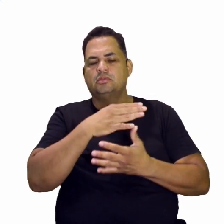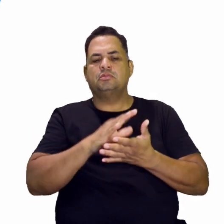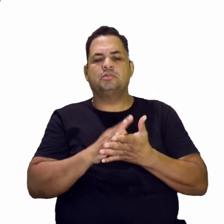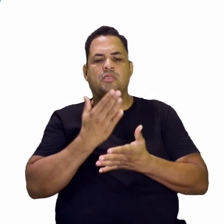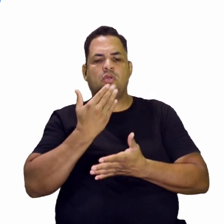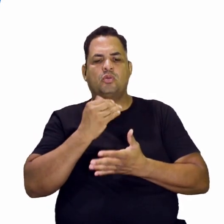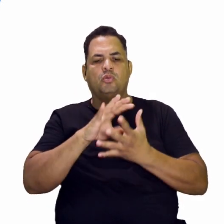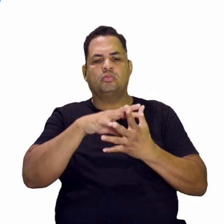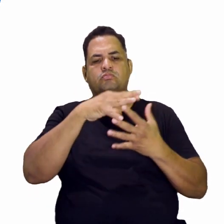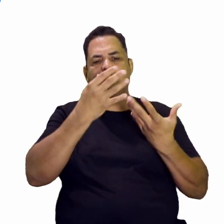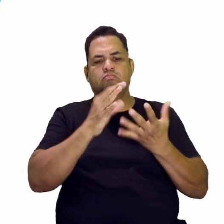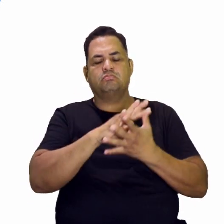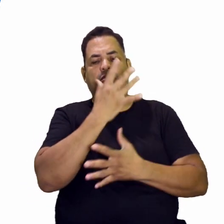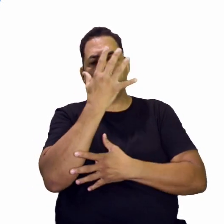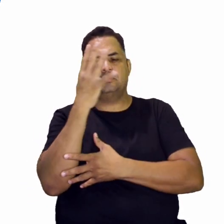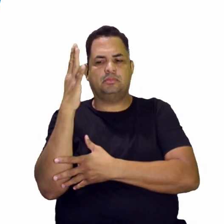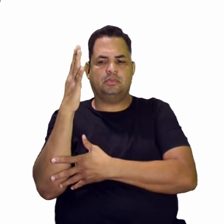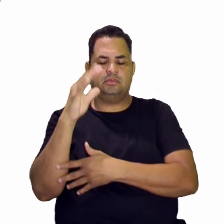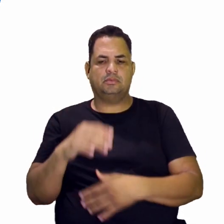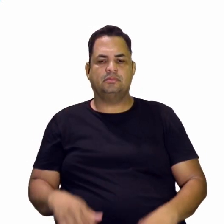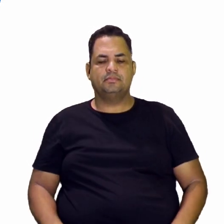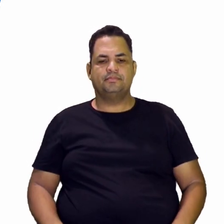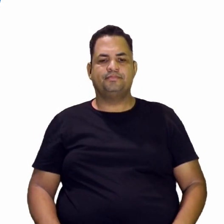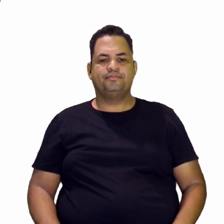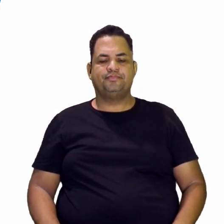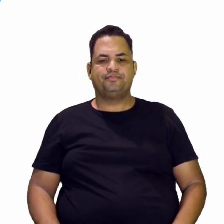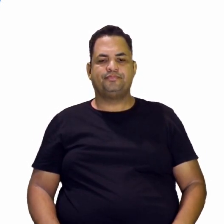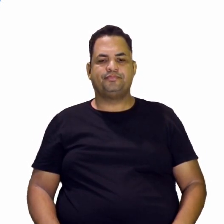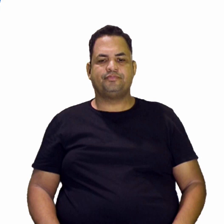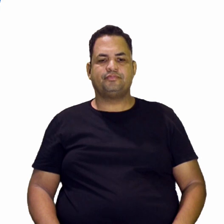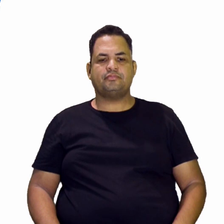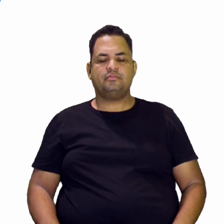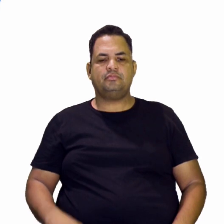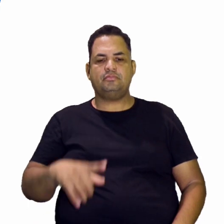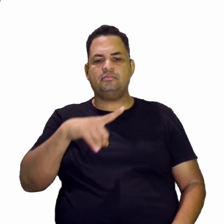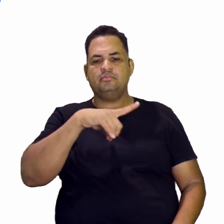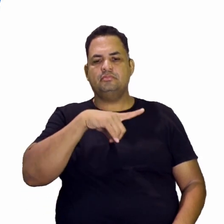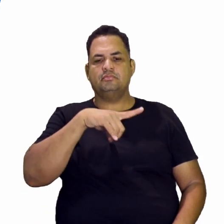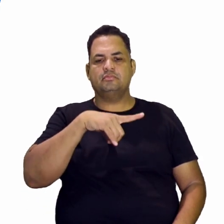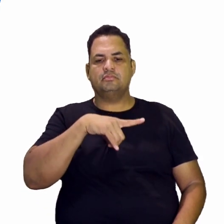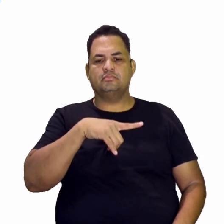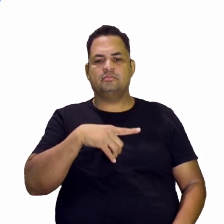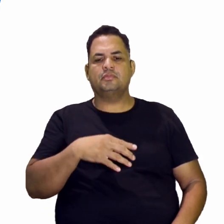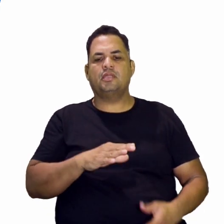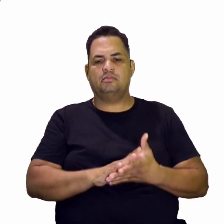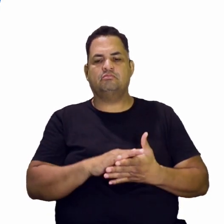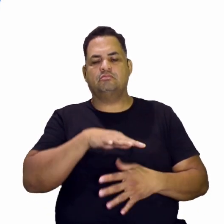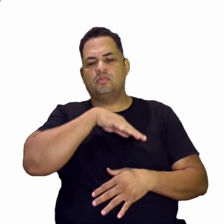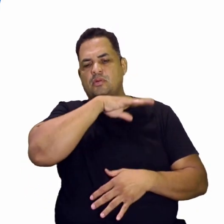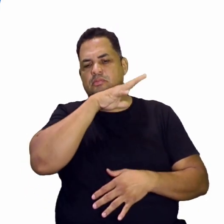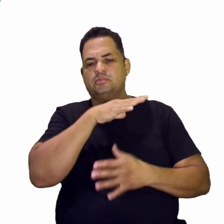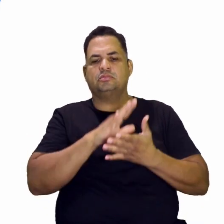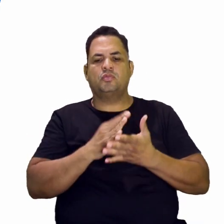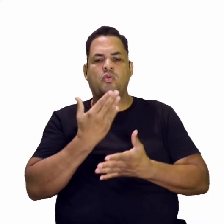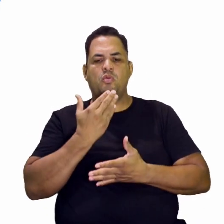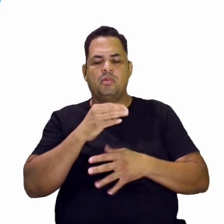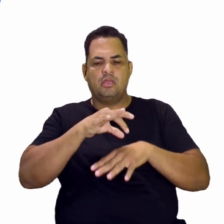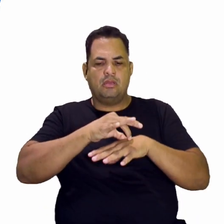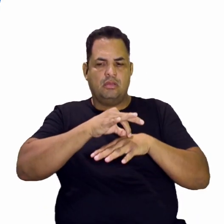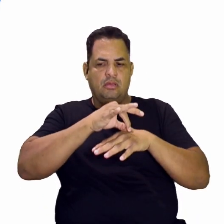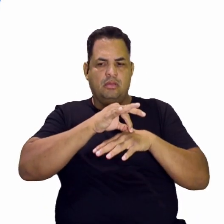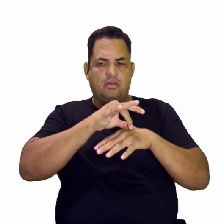Ou seja, os animais que se alimentam de plantas, tá? De vegetais. E aí a gente vai ter os carnívoros aqui como os consumidores,